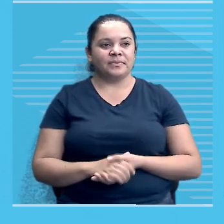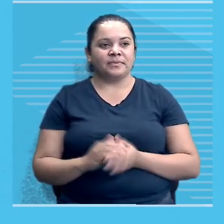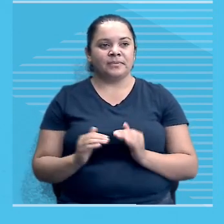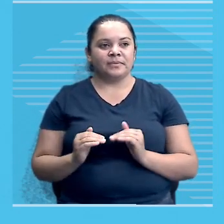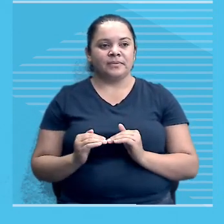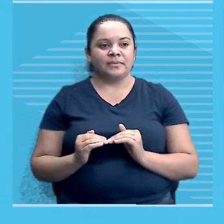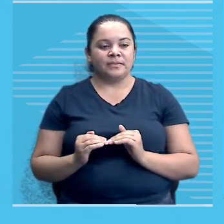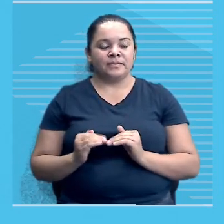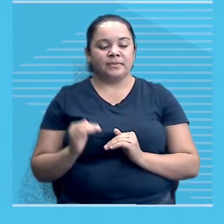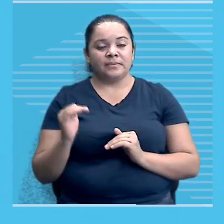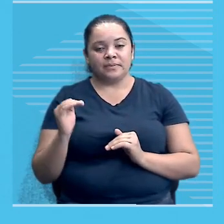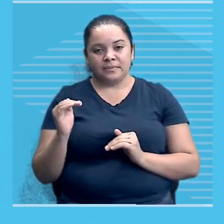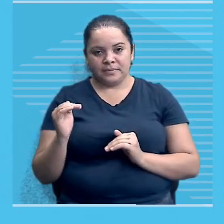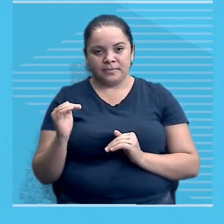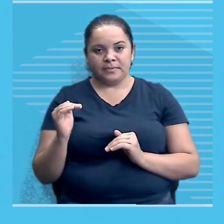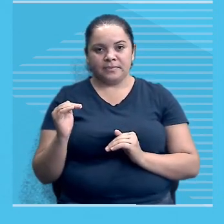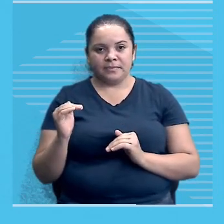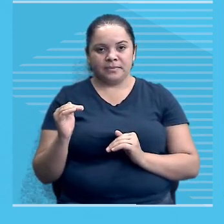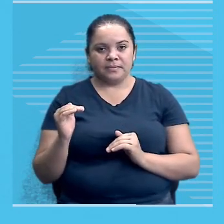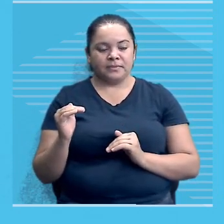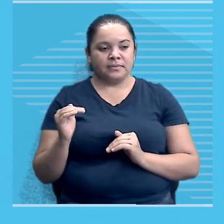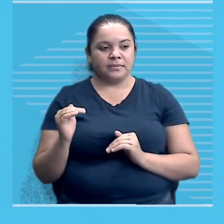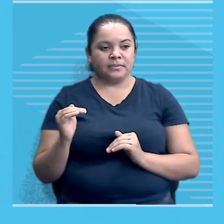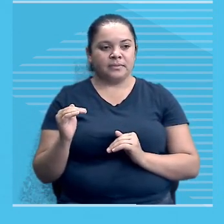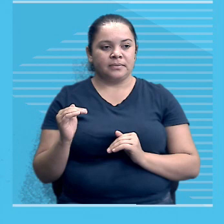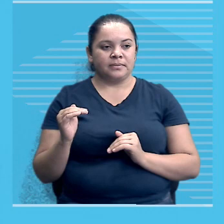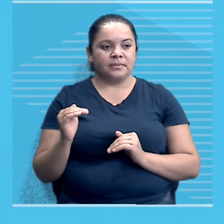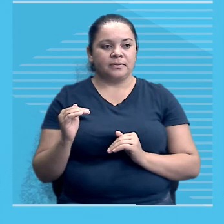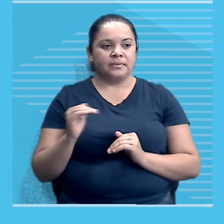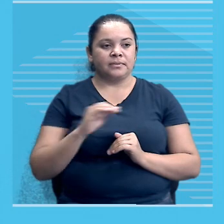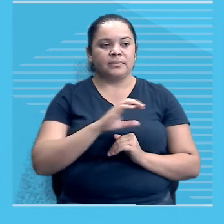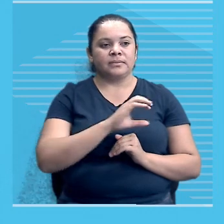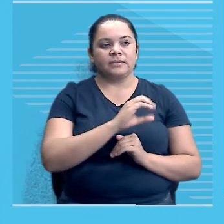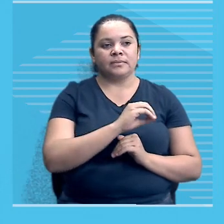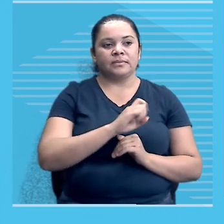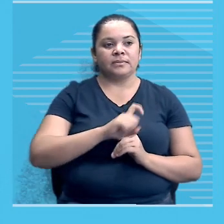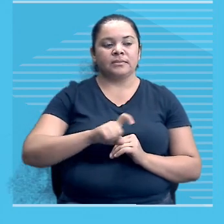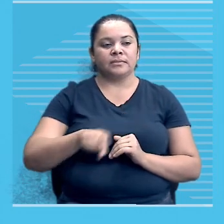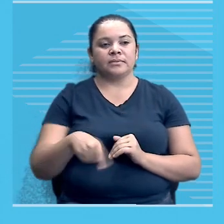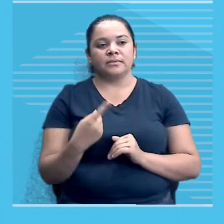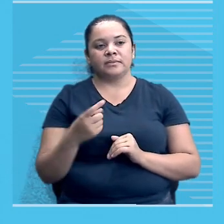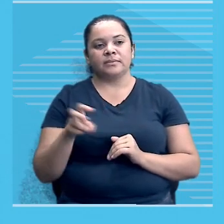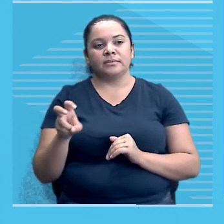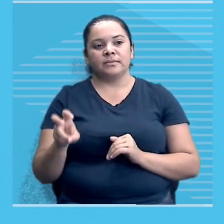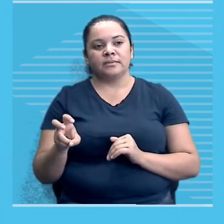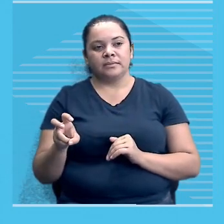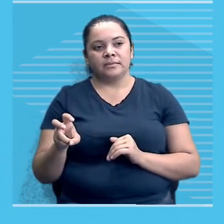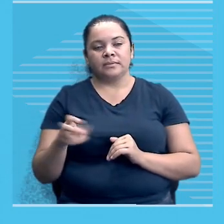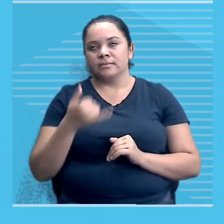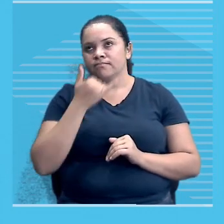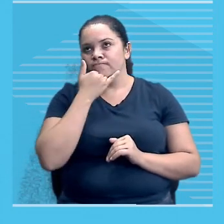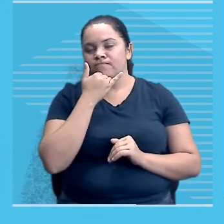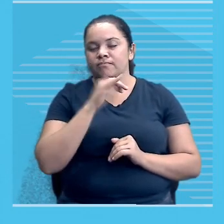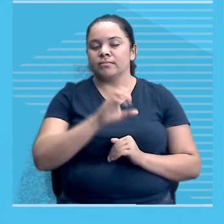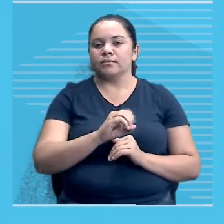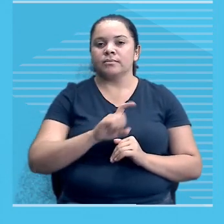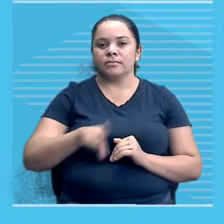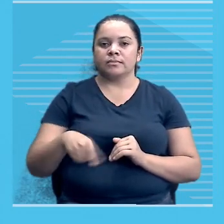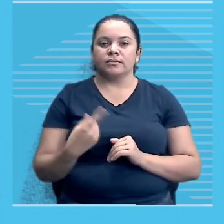né entre é 01 seu expoente né Beleza